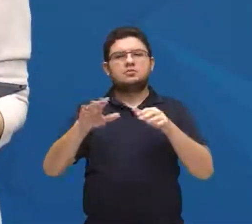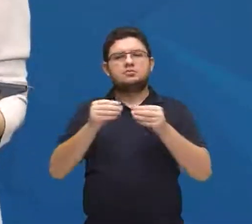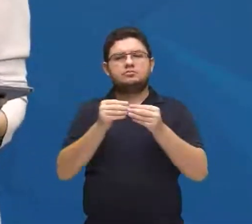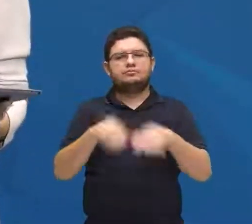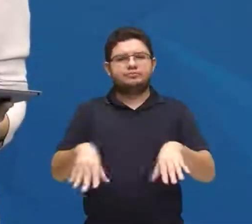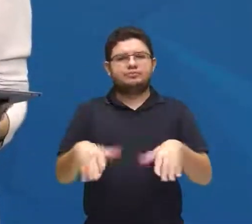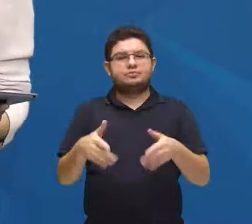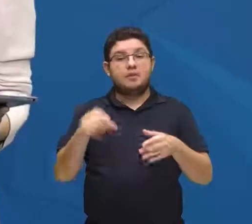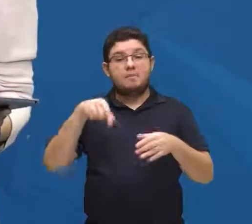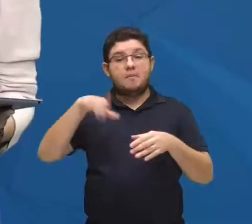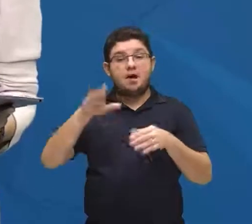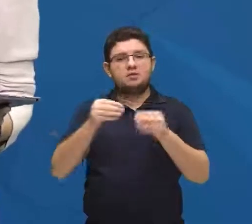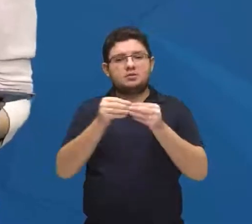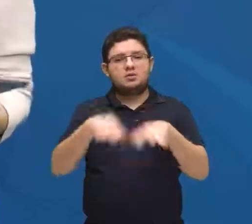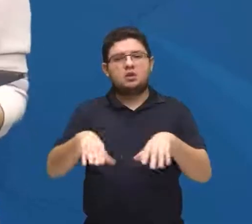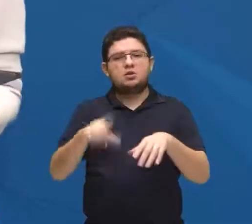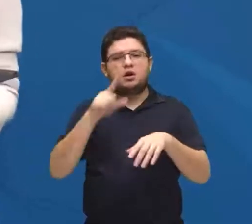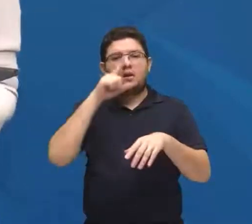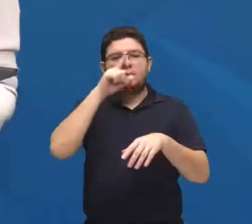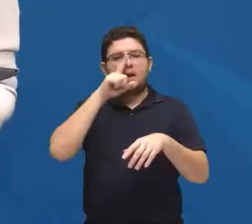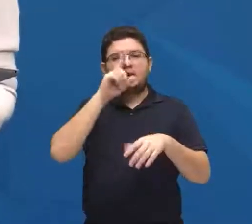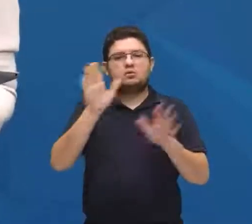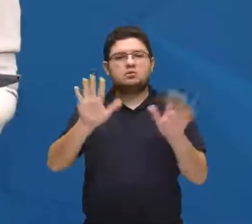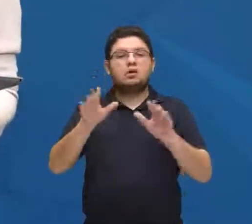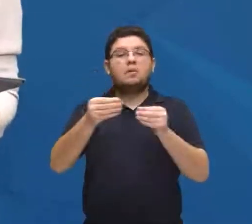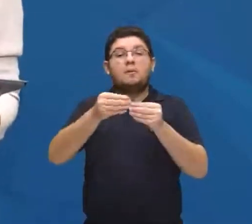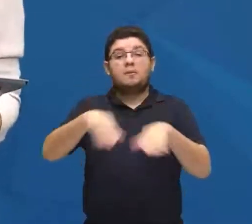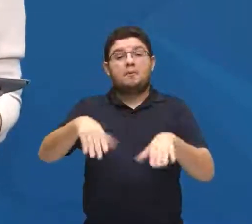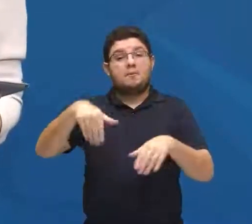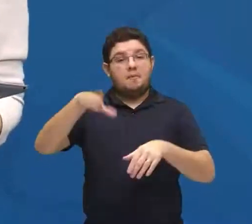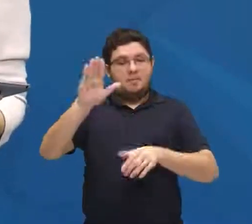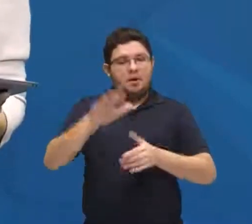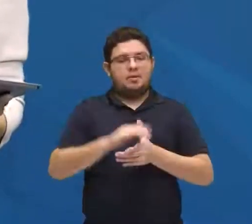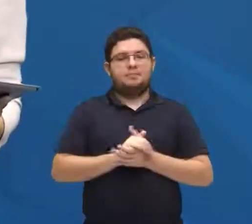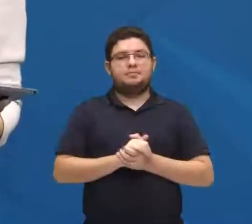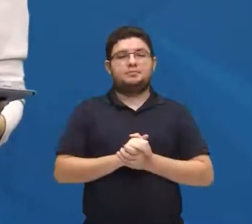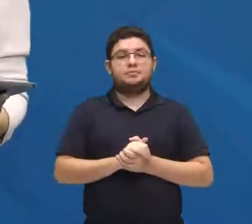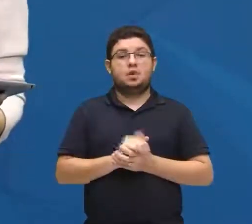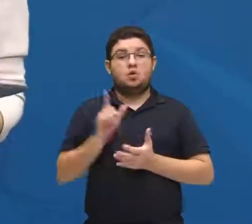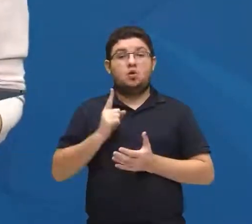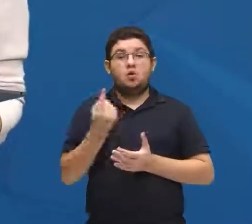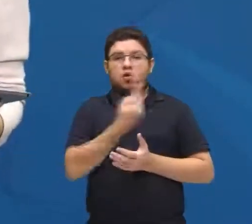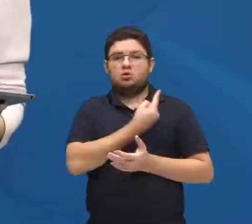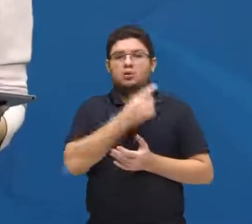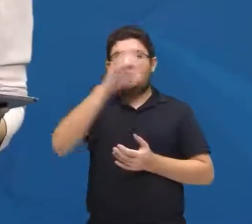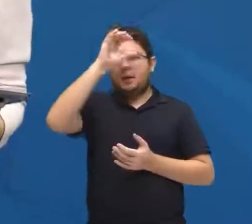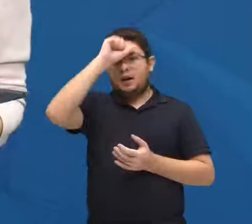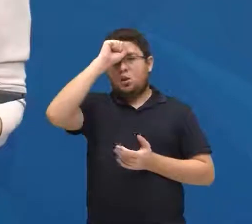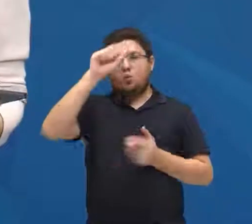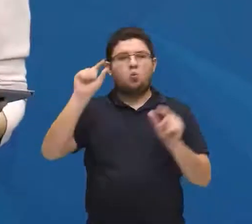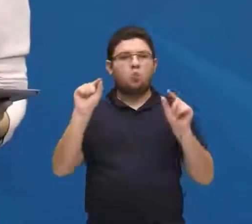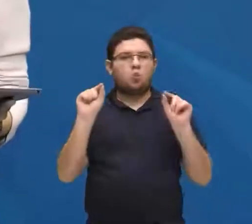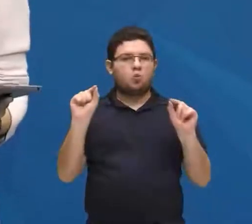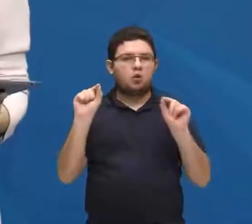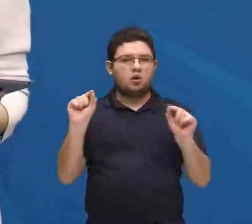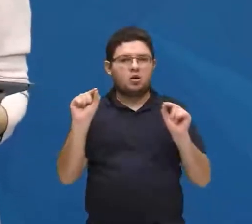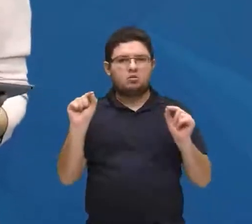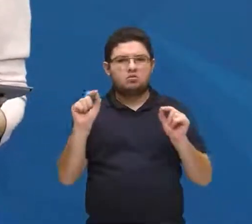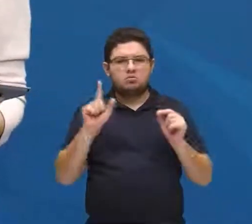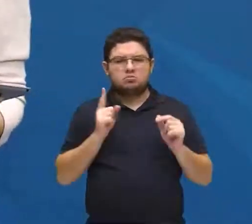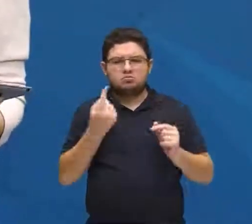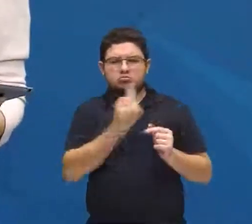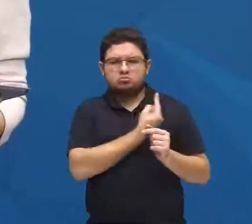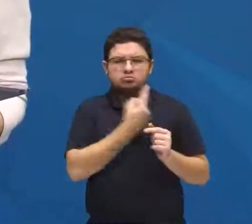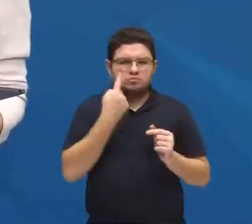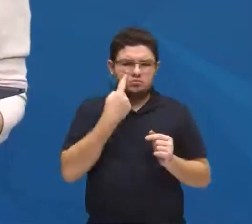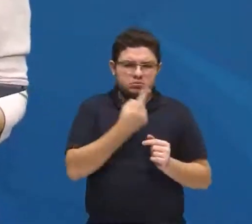essas notícias podem causar, não é? Então a gente já aprendeu na aula de hoje que como a gente identifica uma fake news